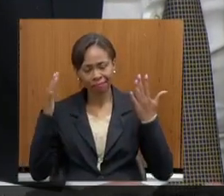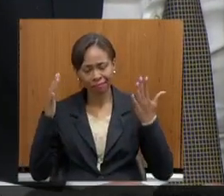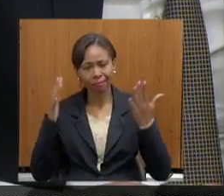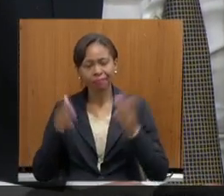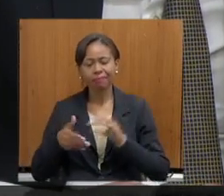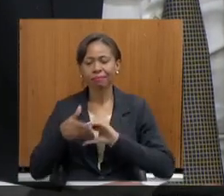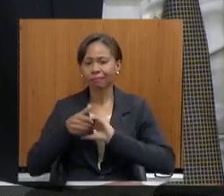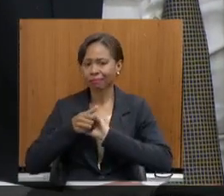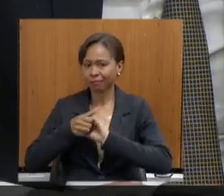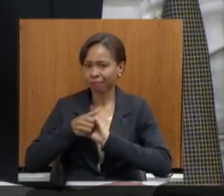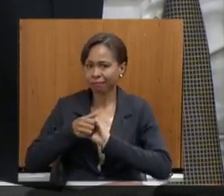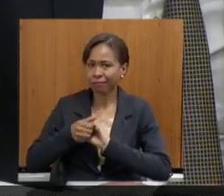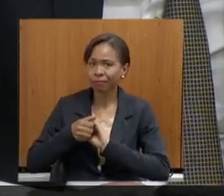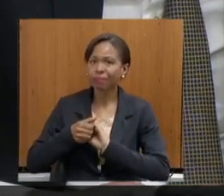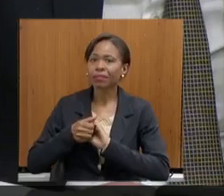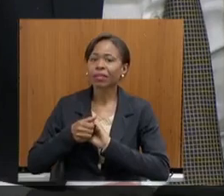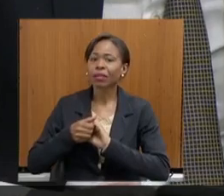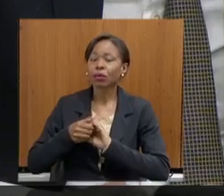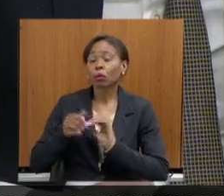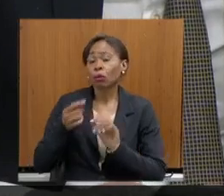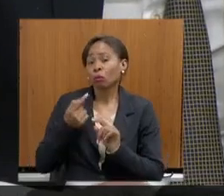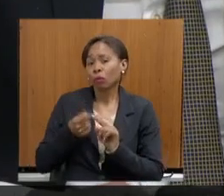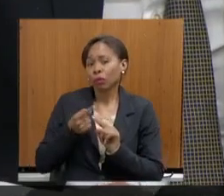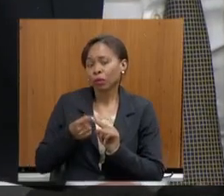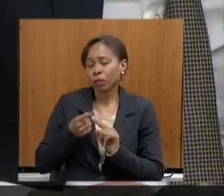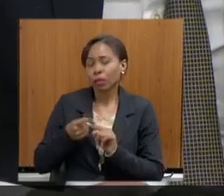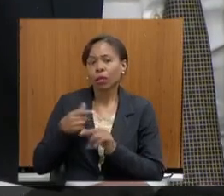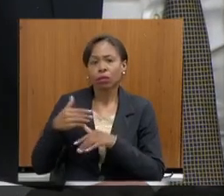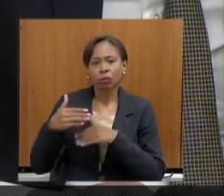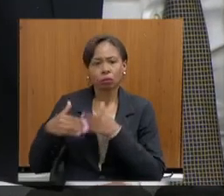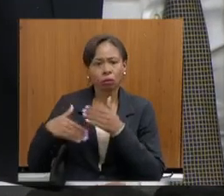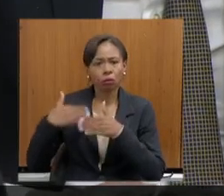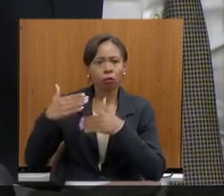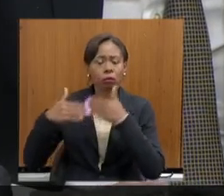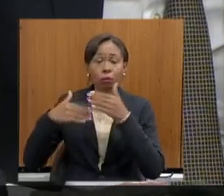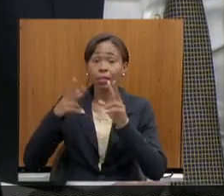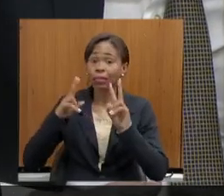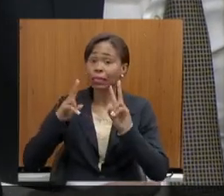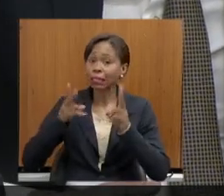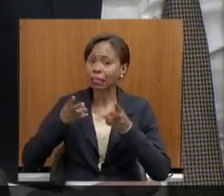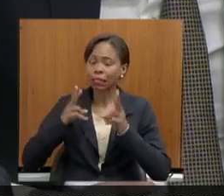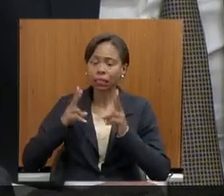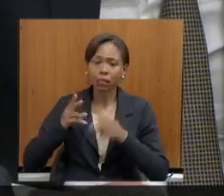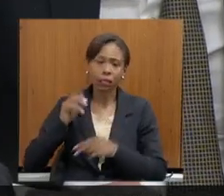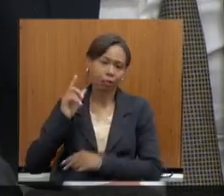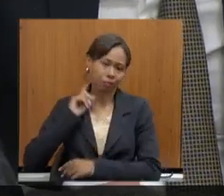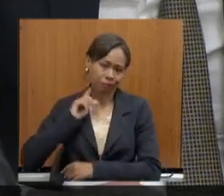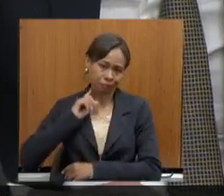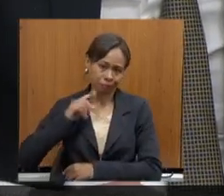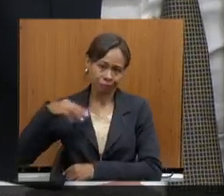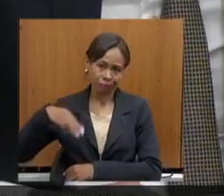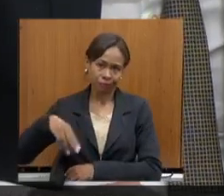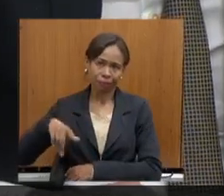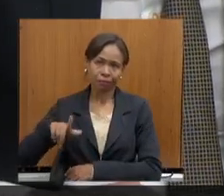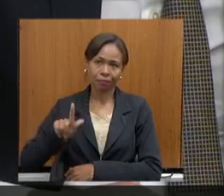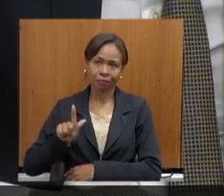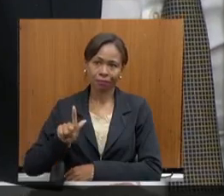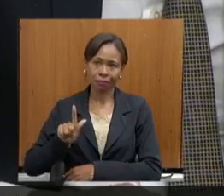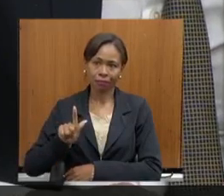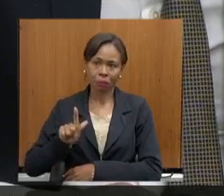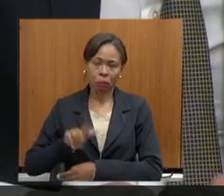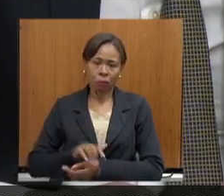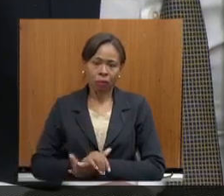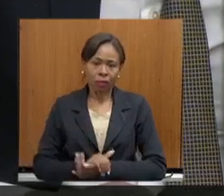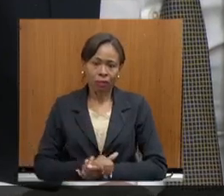pelo desenvolvimento que e gerou em Minas Gerais eu vou ficar